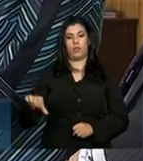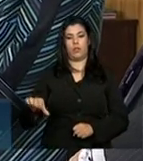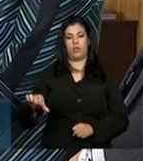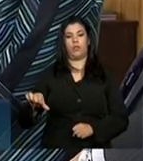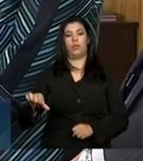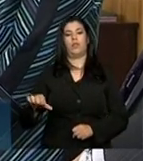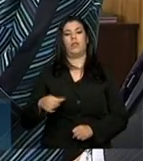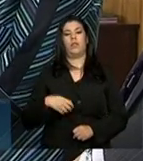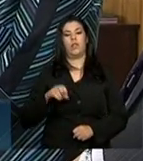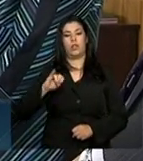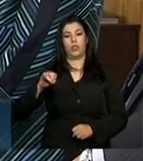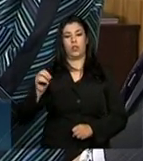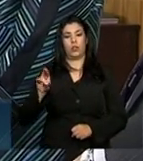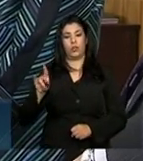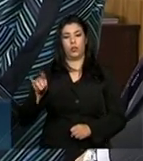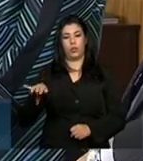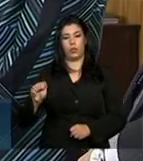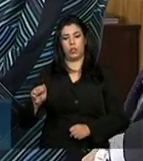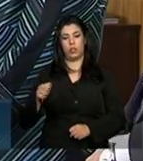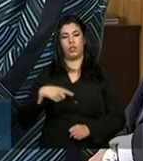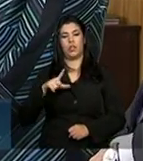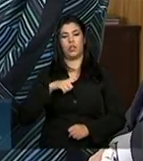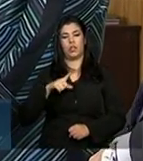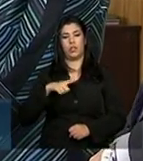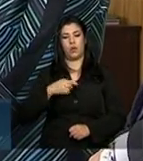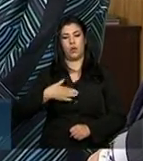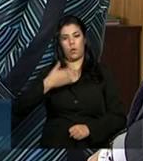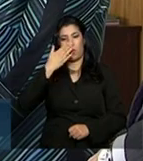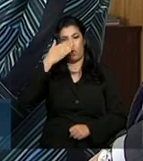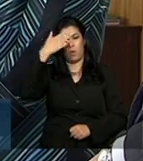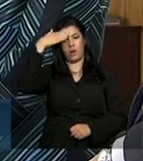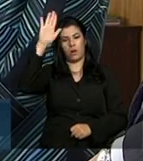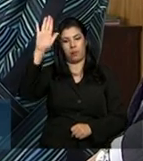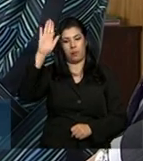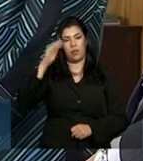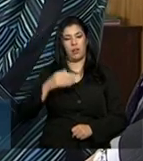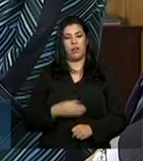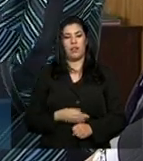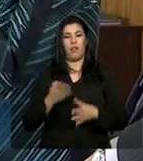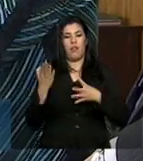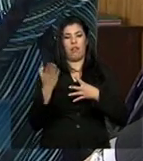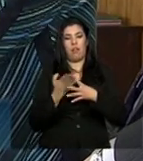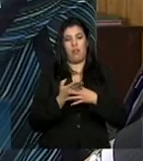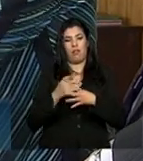país que está localizado no Oriente Médio, entre Israel e Iraque.